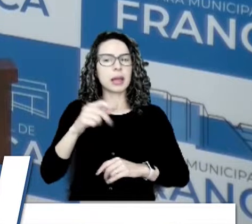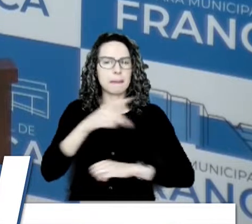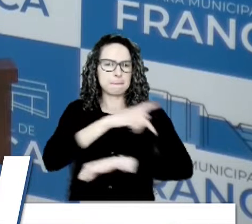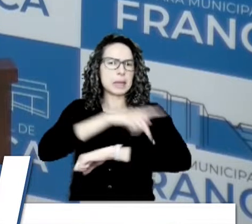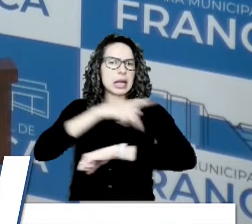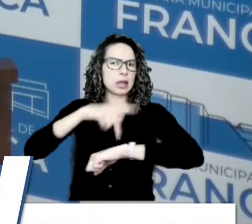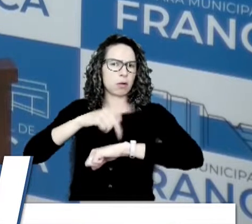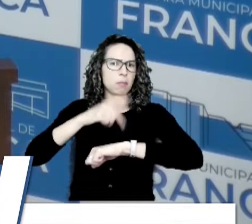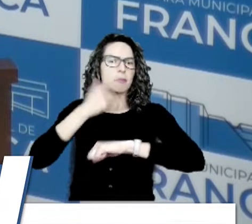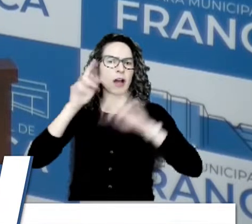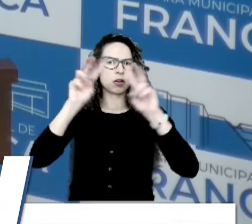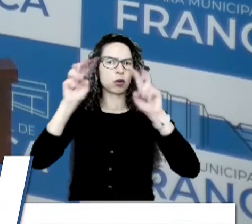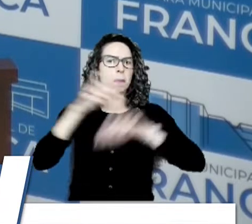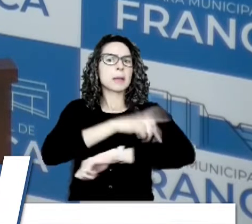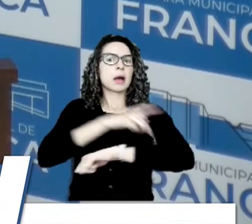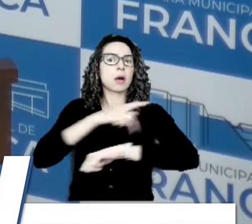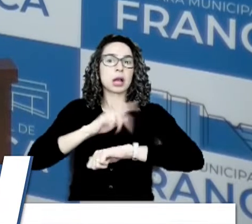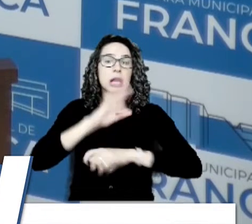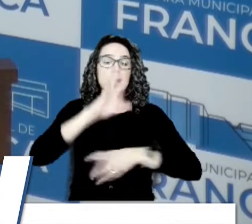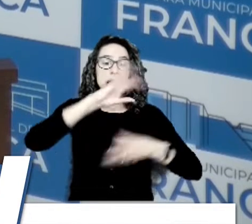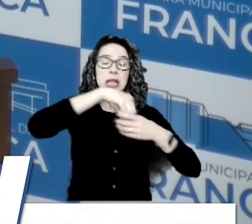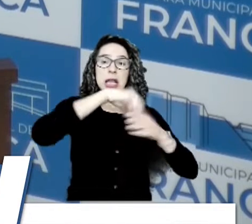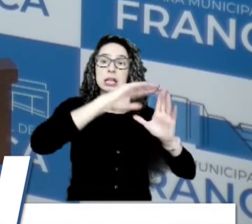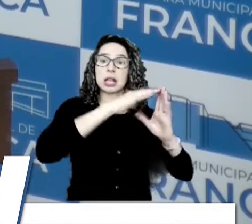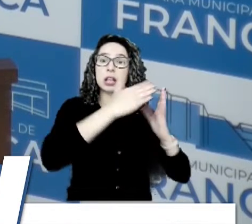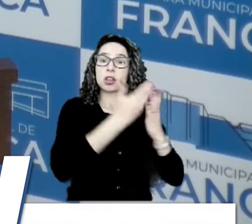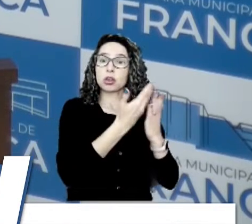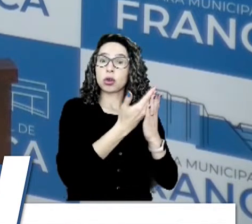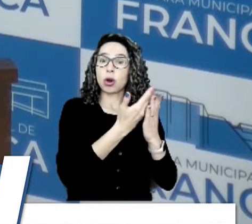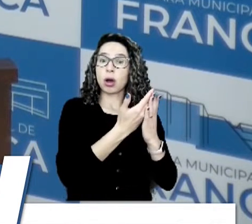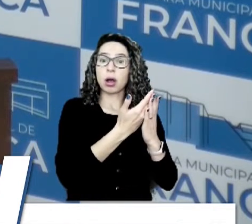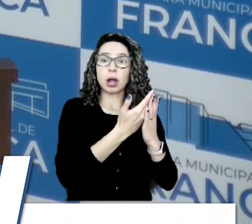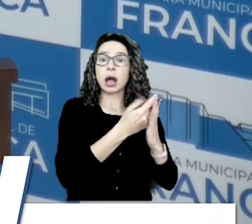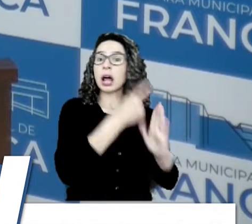falando, as escolas estão abolindo